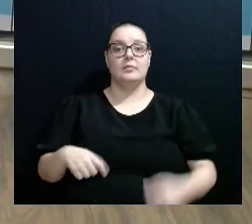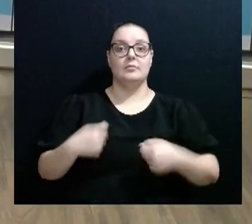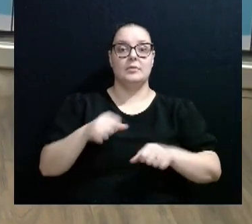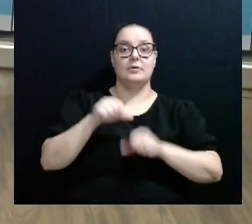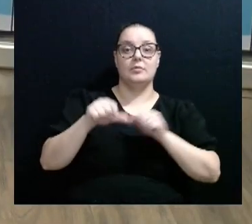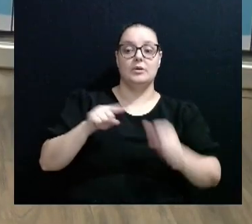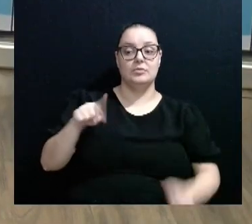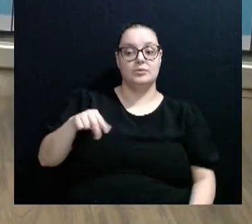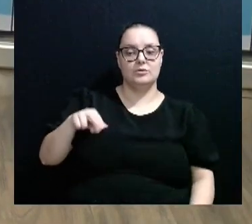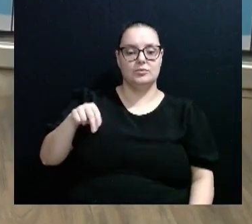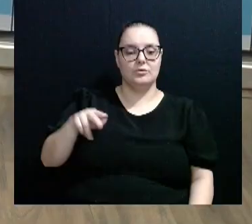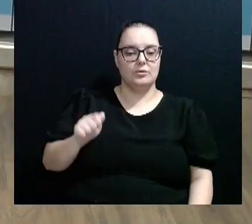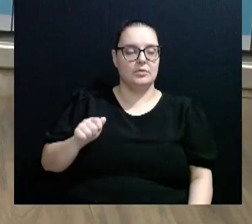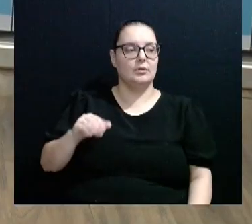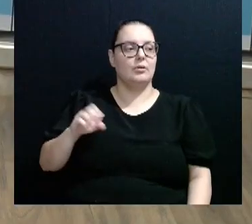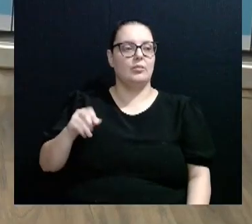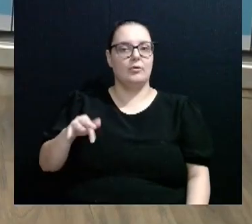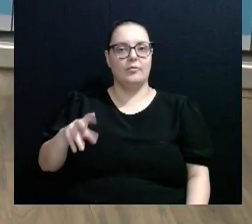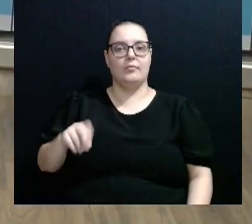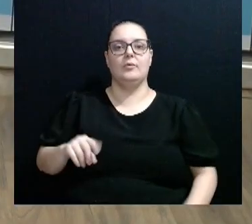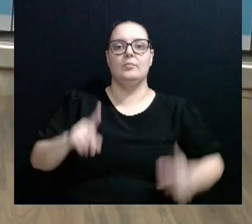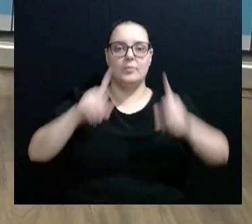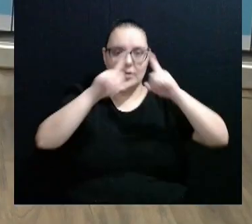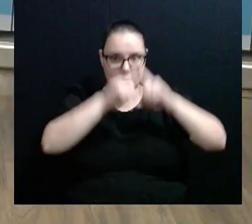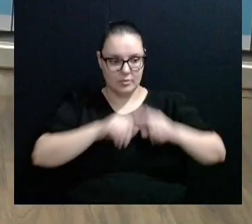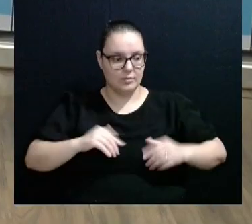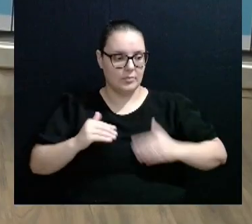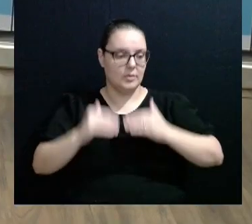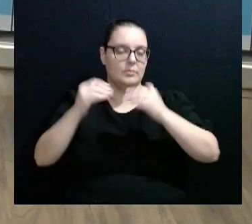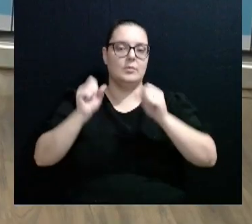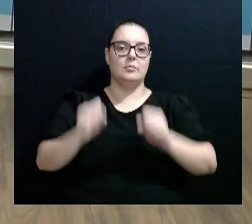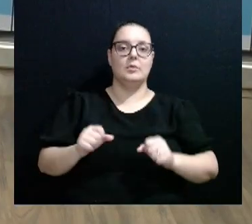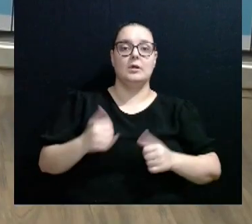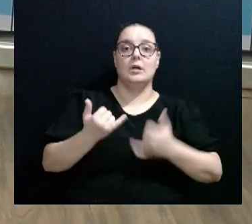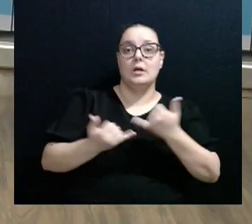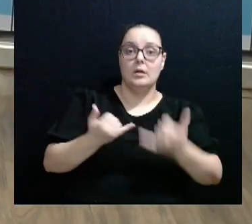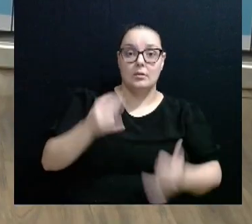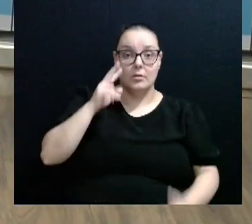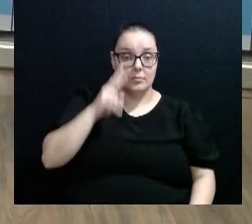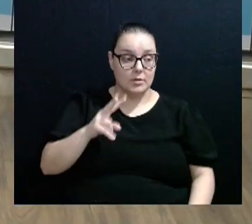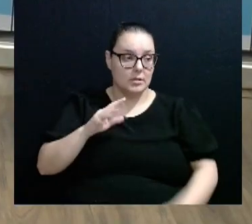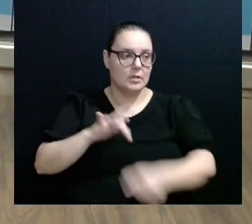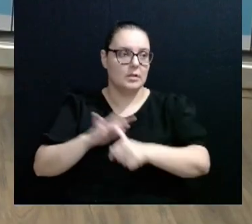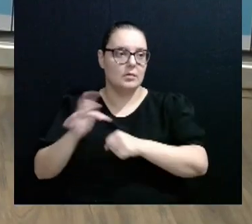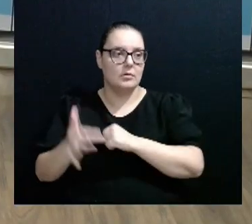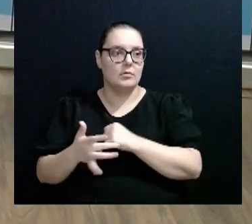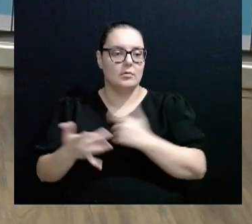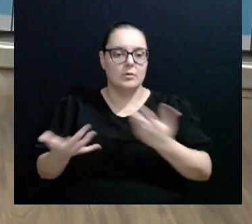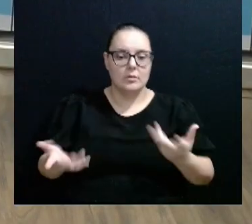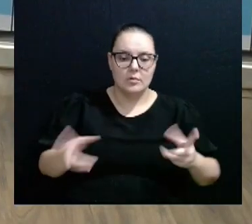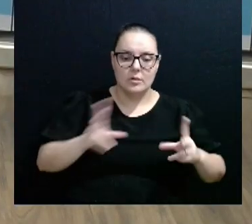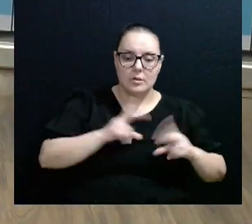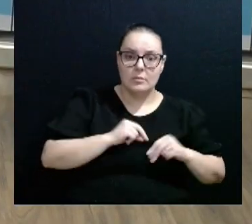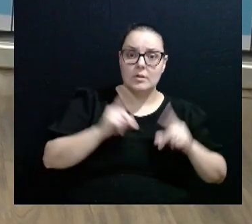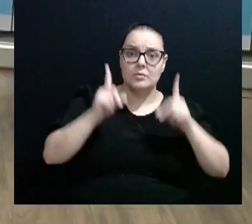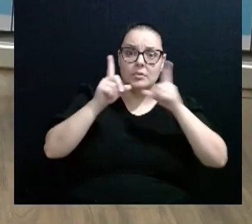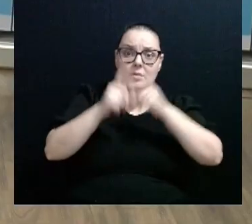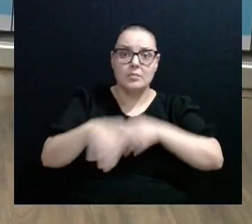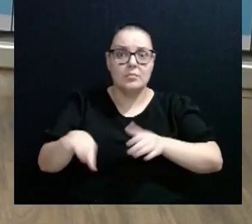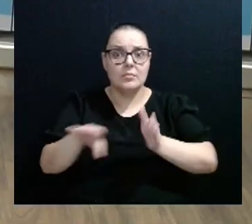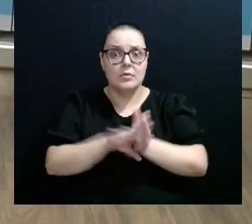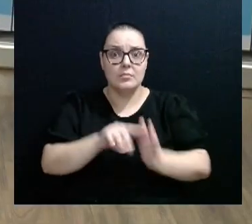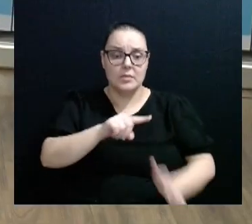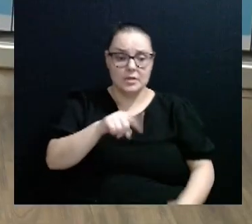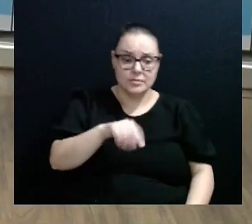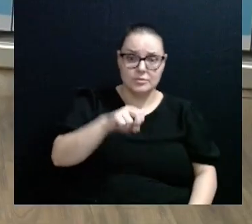se desafiar para você poder crescer. E aí a brincadeira que eu vi na rede social é, pô, mas foi tão difícil eu chegar na minha zona de conforto, agora que